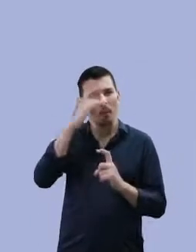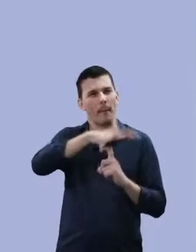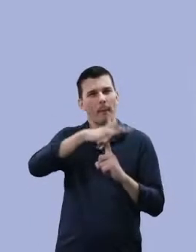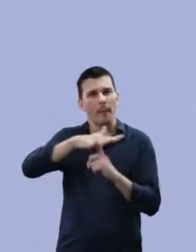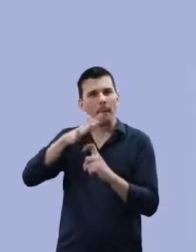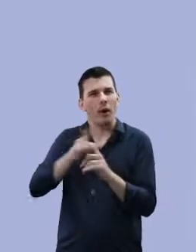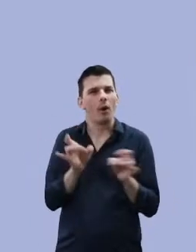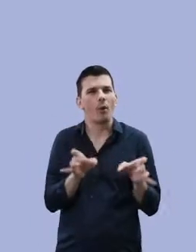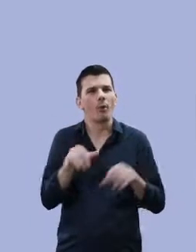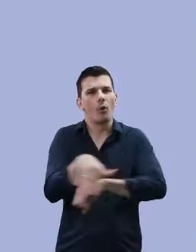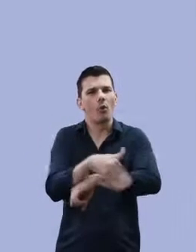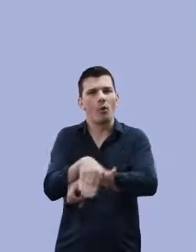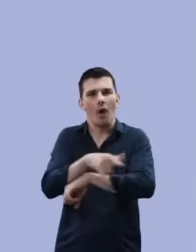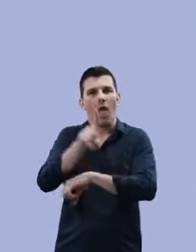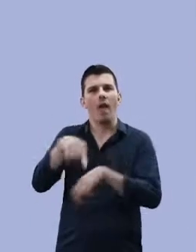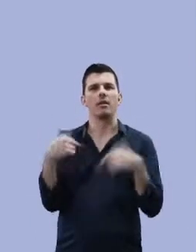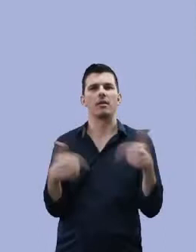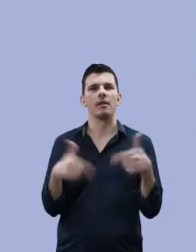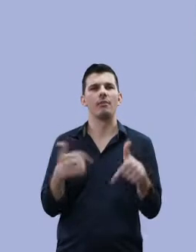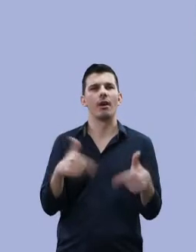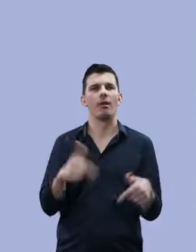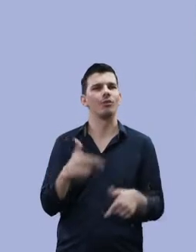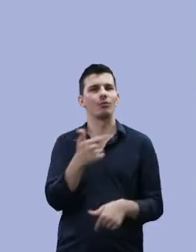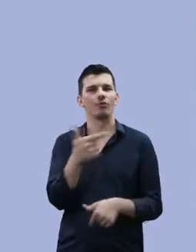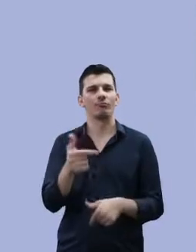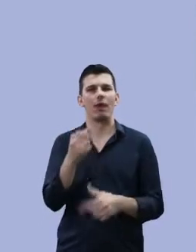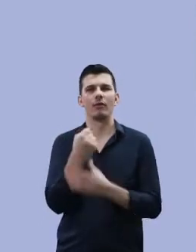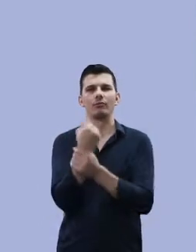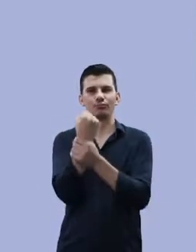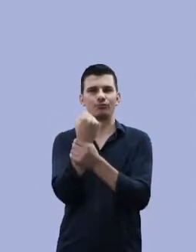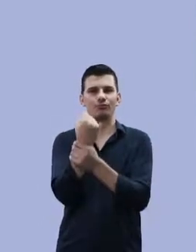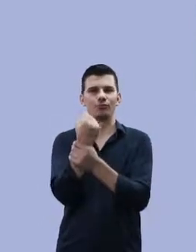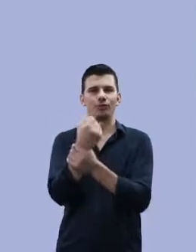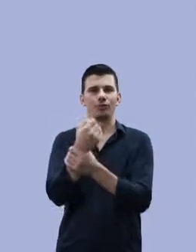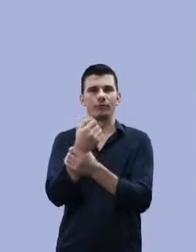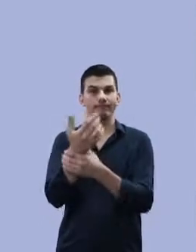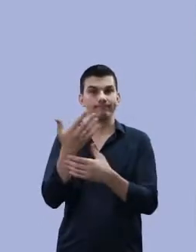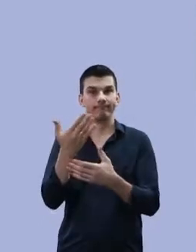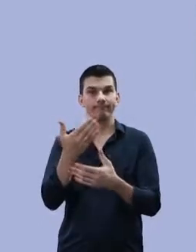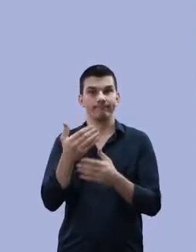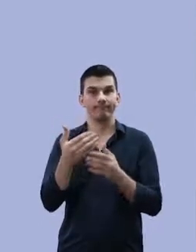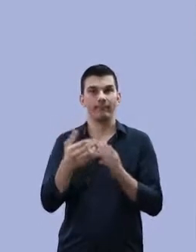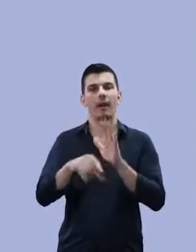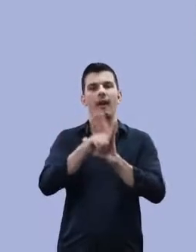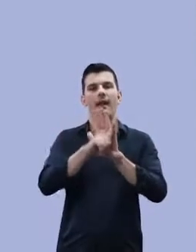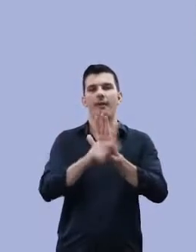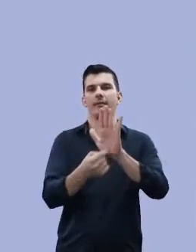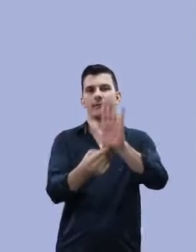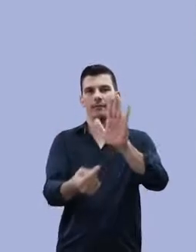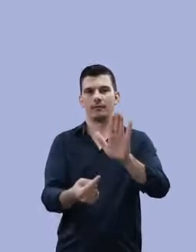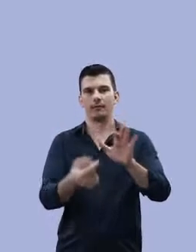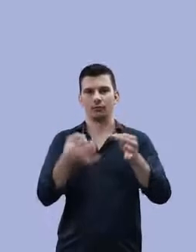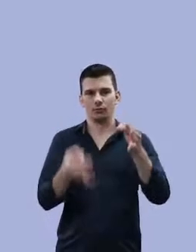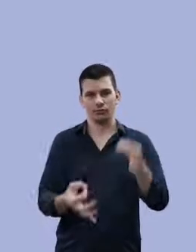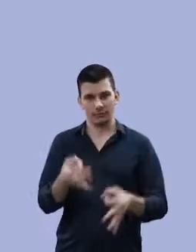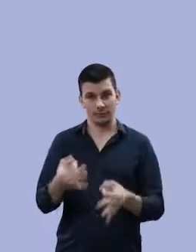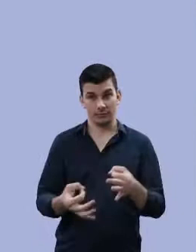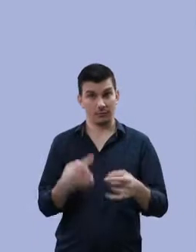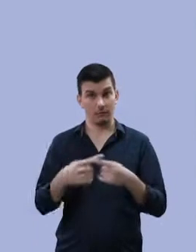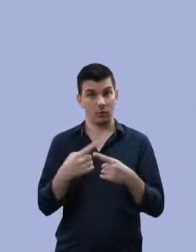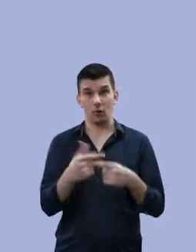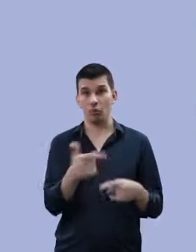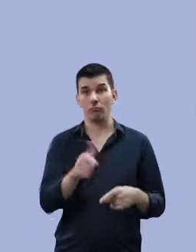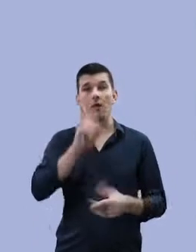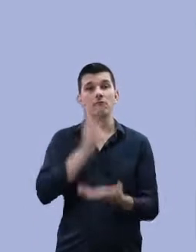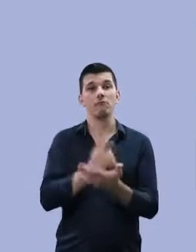faz com que esses indivíduos não tenham os mesmos direitos, por exemplo, de trabalhadores de carteira assinada. Mas como é que os indivíduos podem